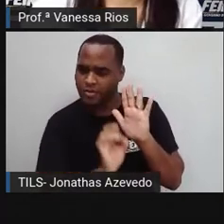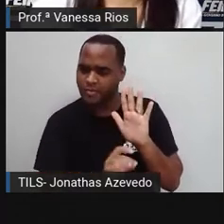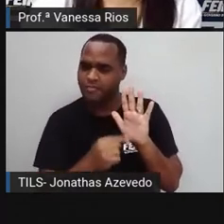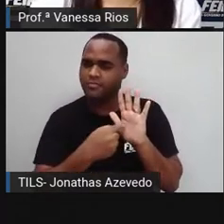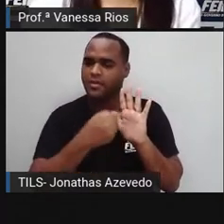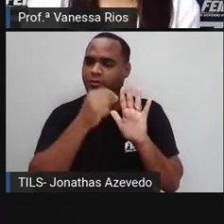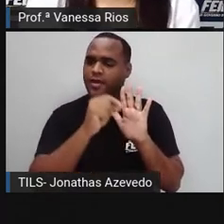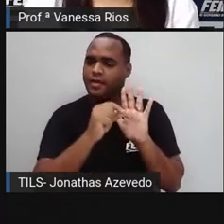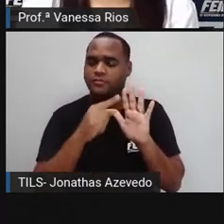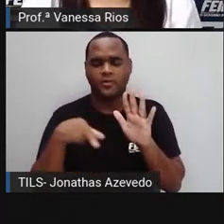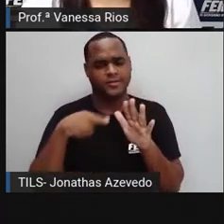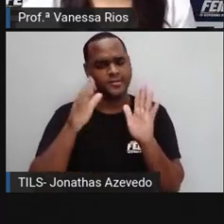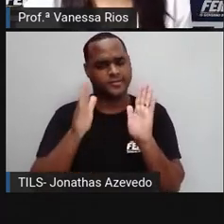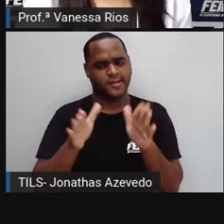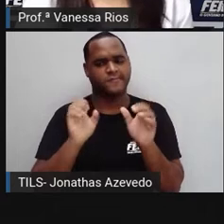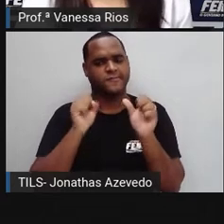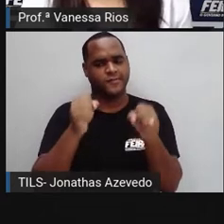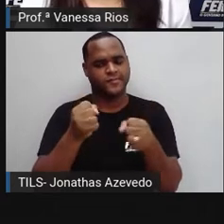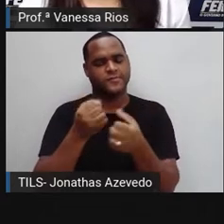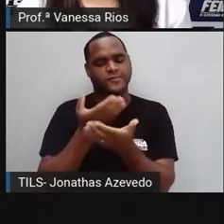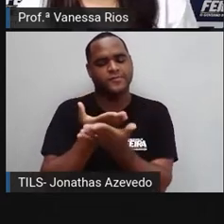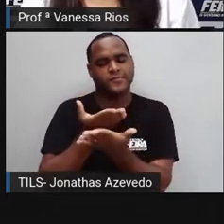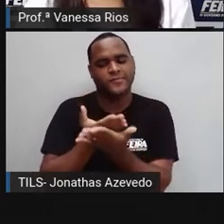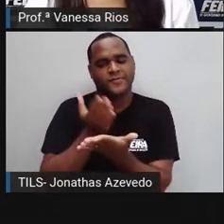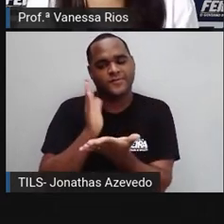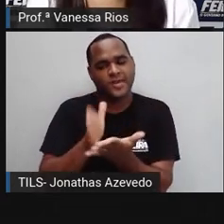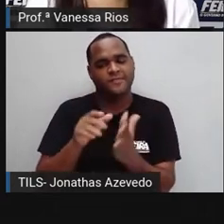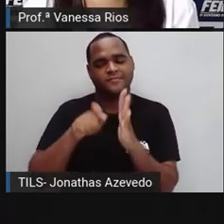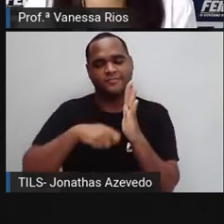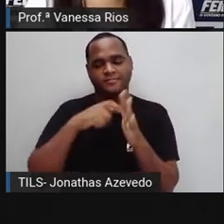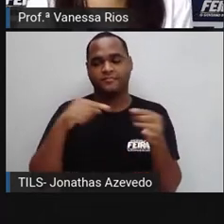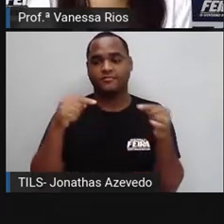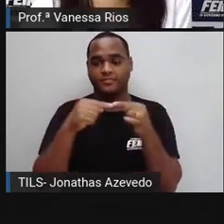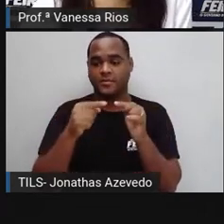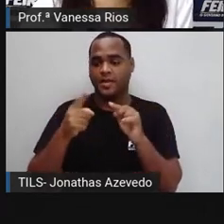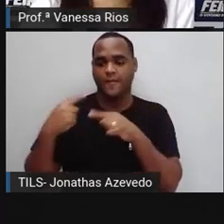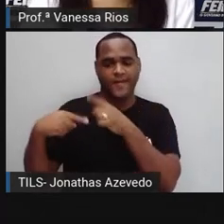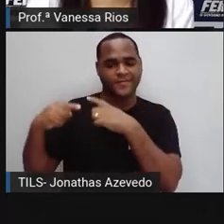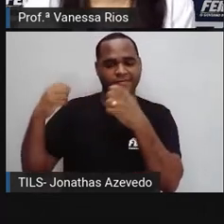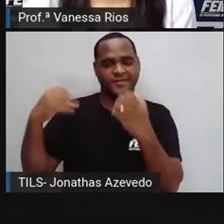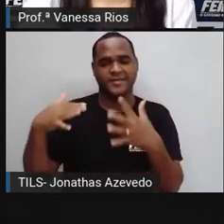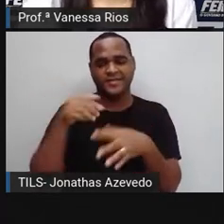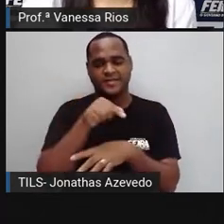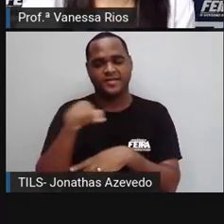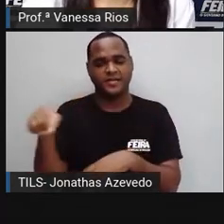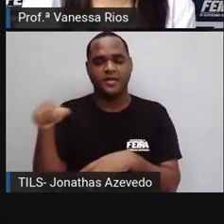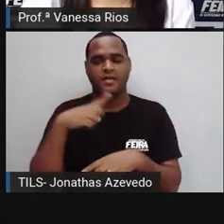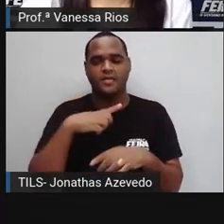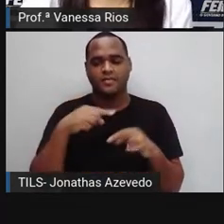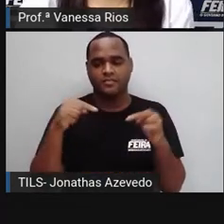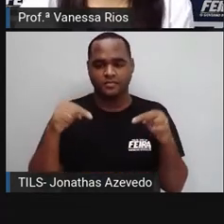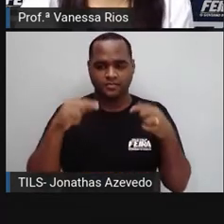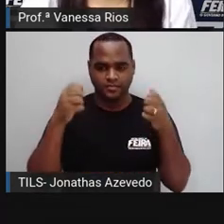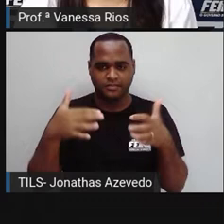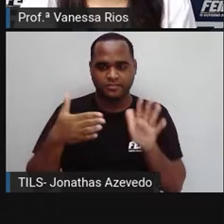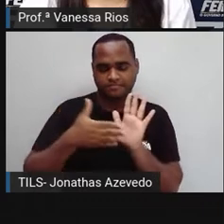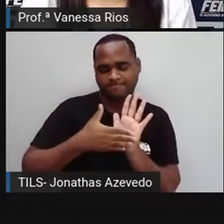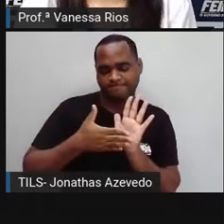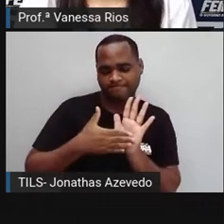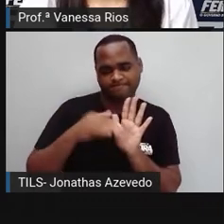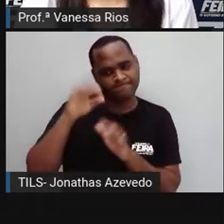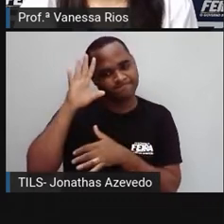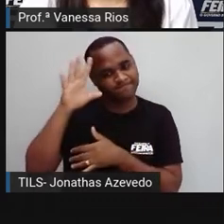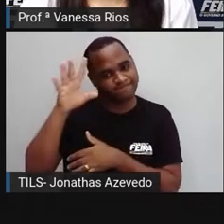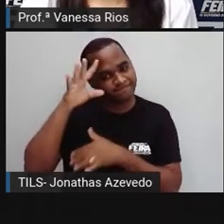definições que nós já estudamos aí em videoaulas anteriores durante esta semana. Então, a Pró colocou esta reflexão para